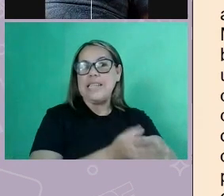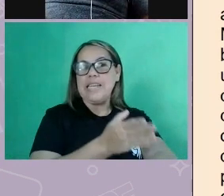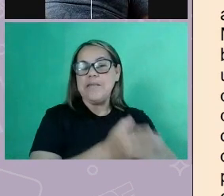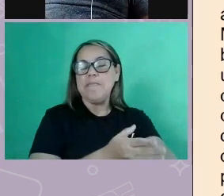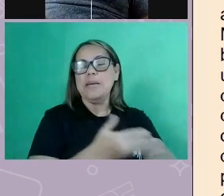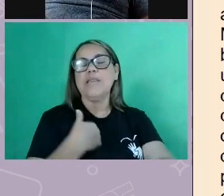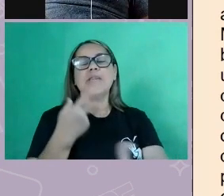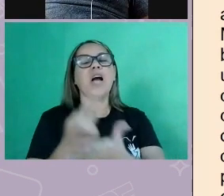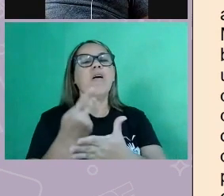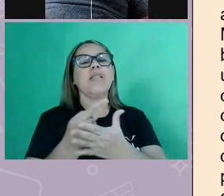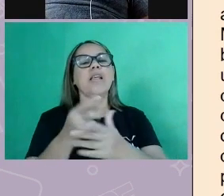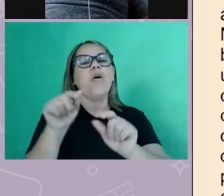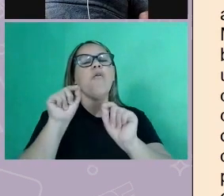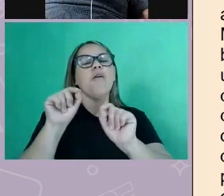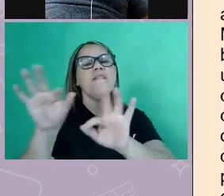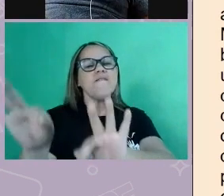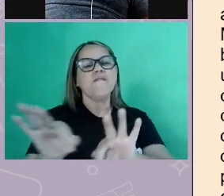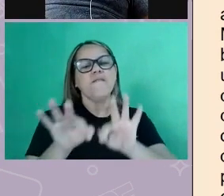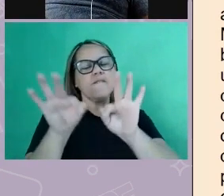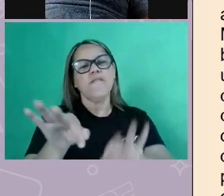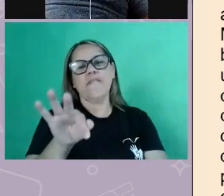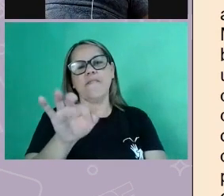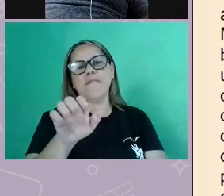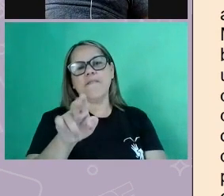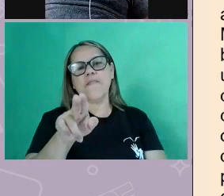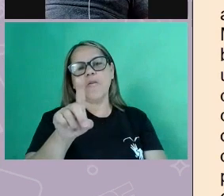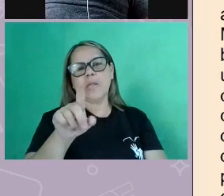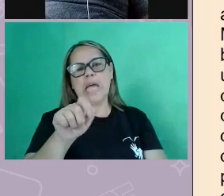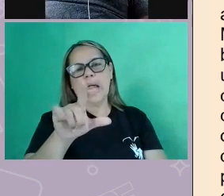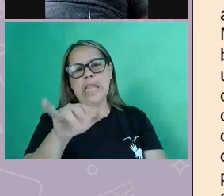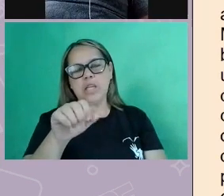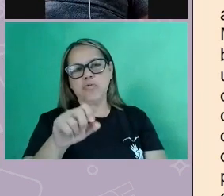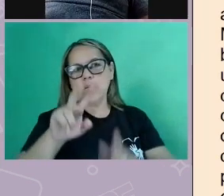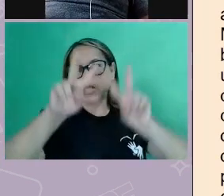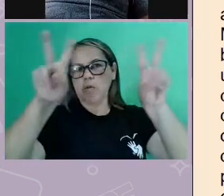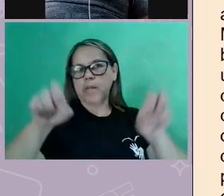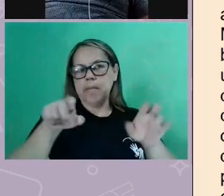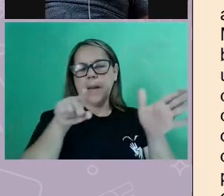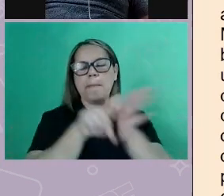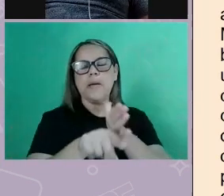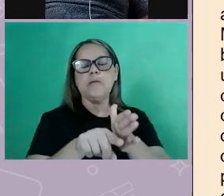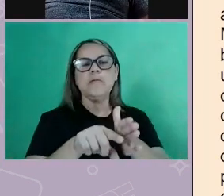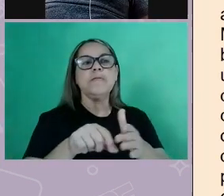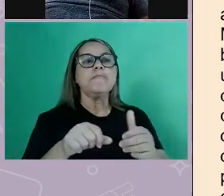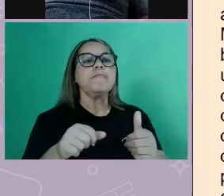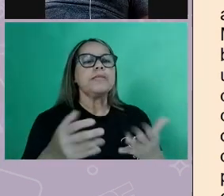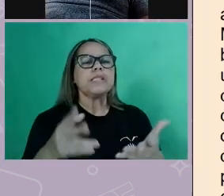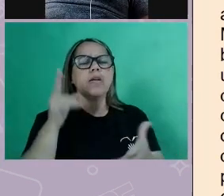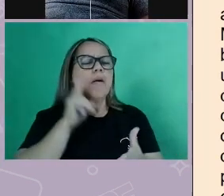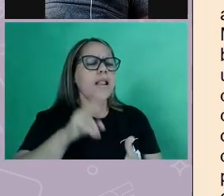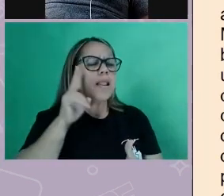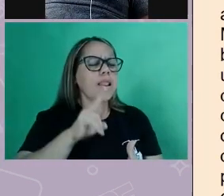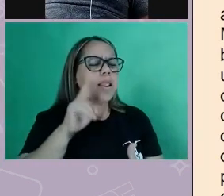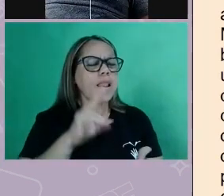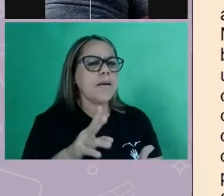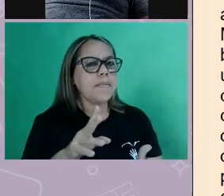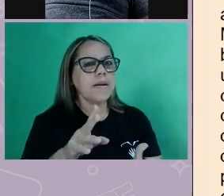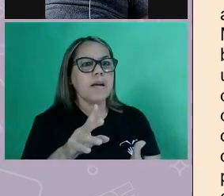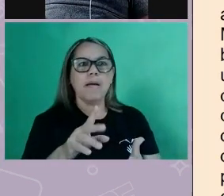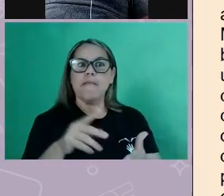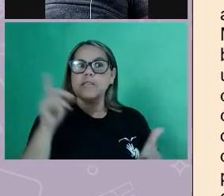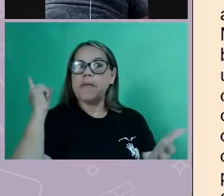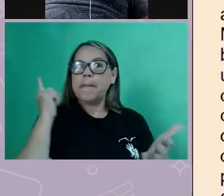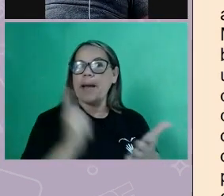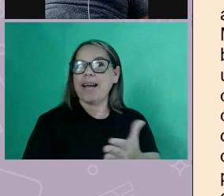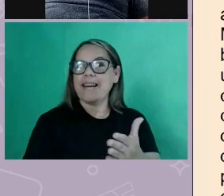feudalismo certo então esse é o tema da questão e lembrem a incorreta por